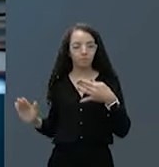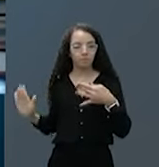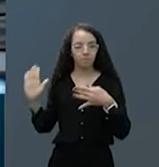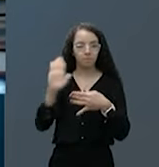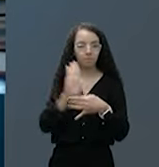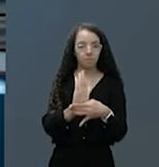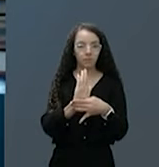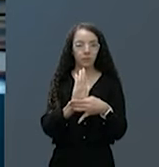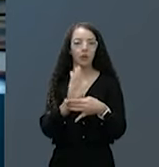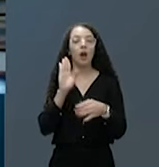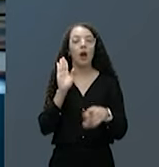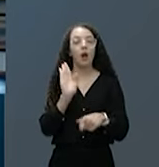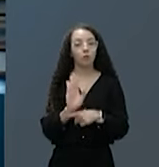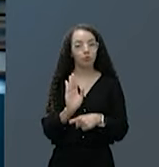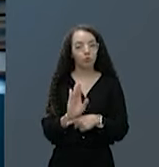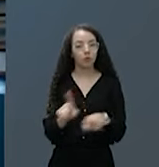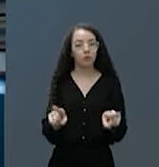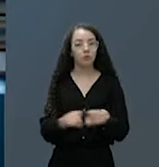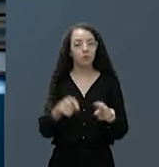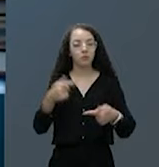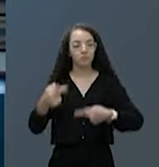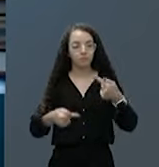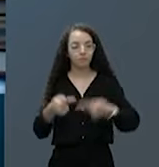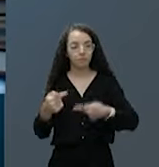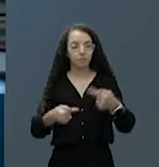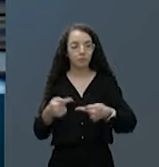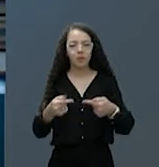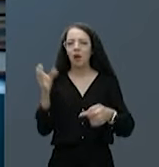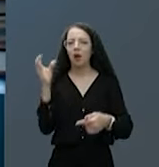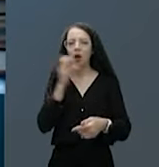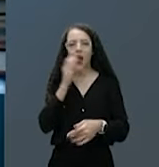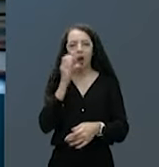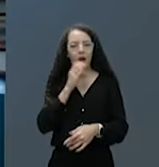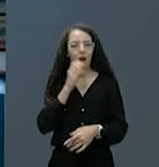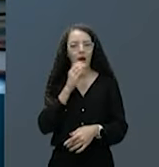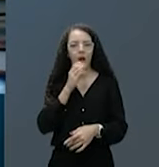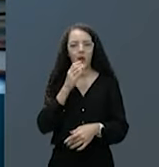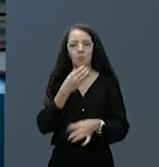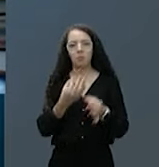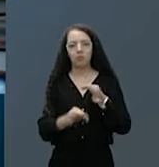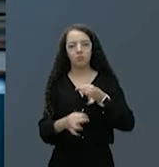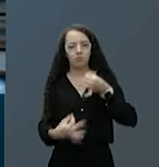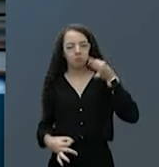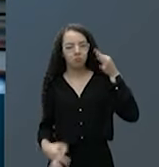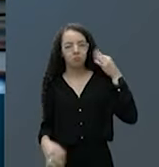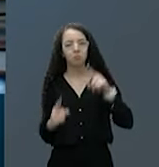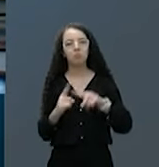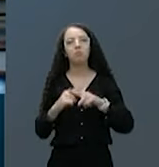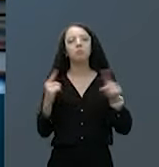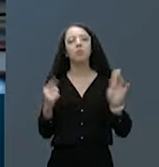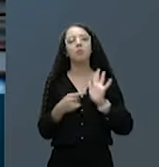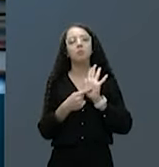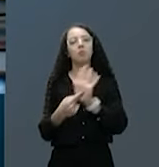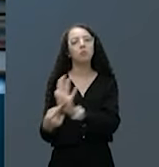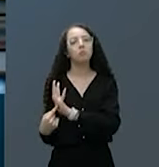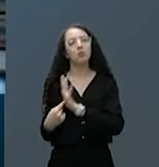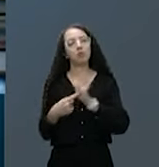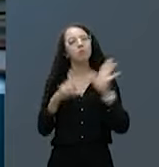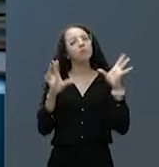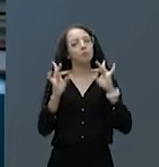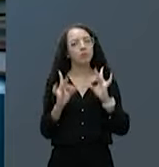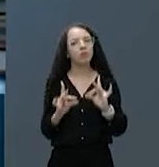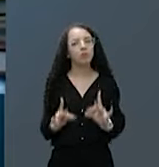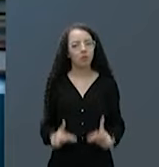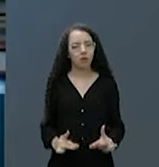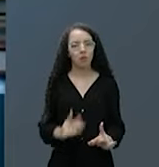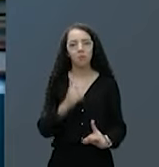Na linha dos que me antecederam, serei bastante breve, não vou me alongar, mas apenas destacar alguns pontos que me permitam, parecem